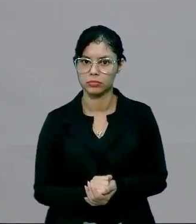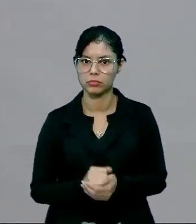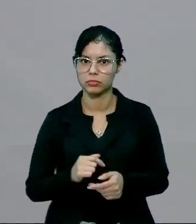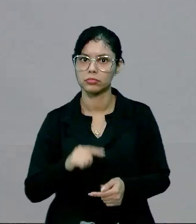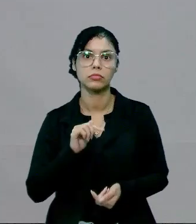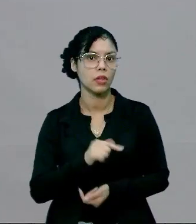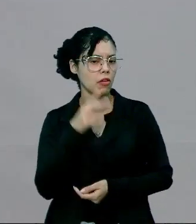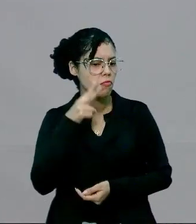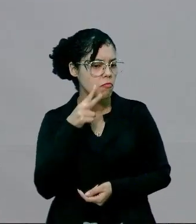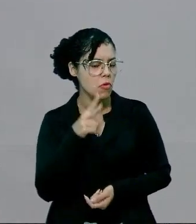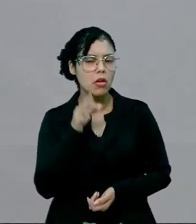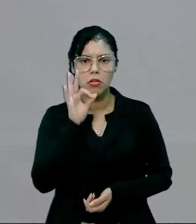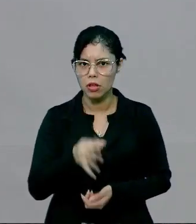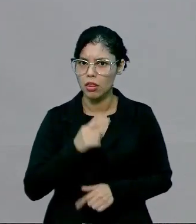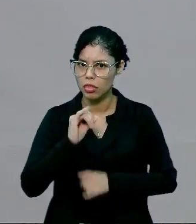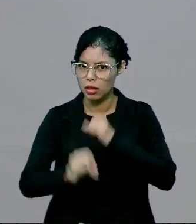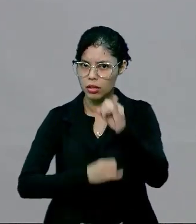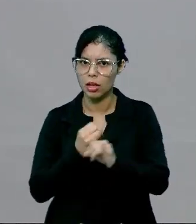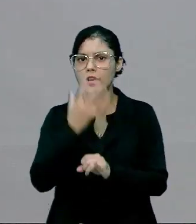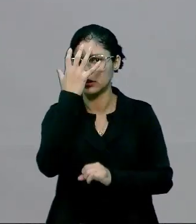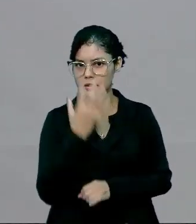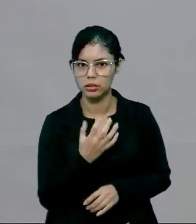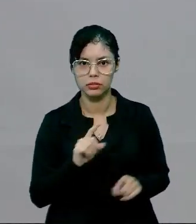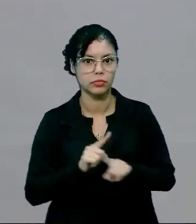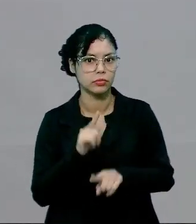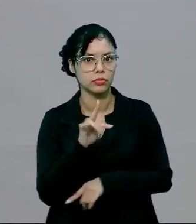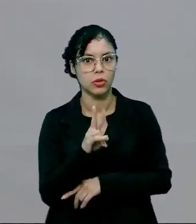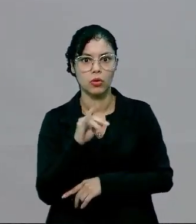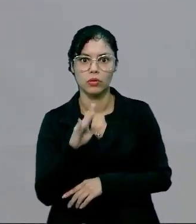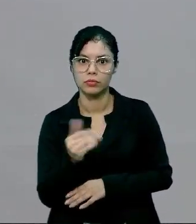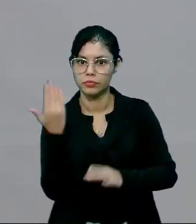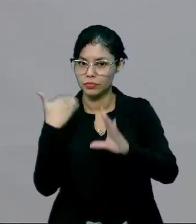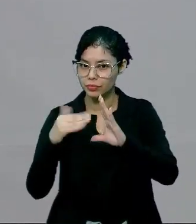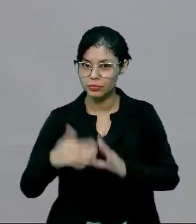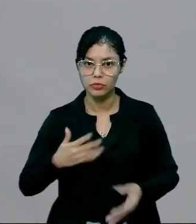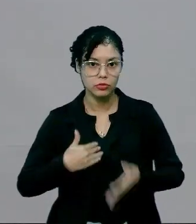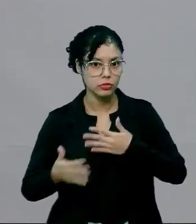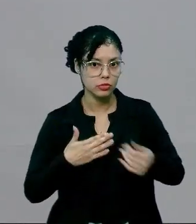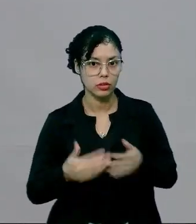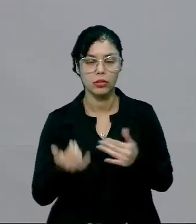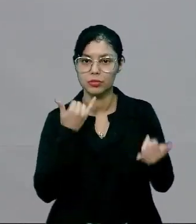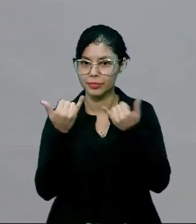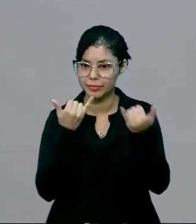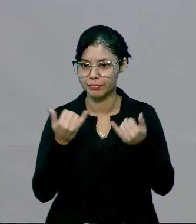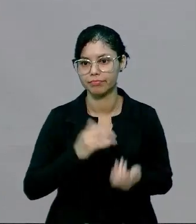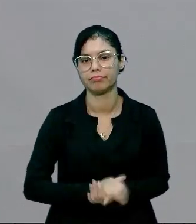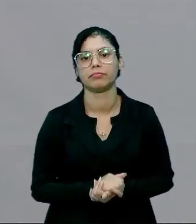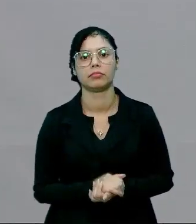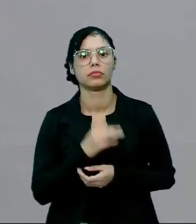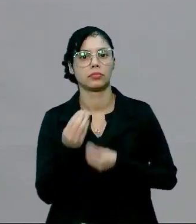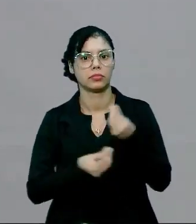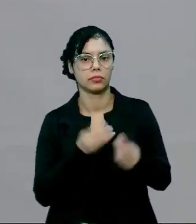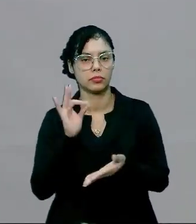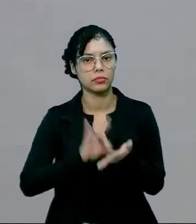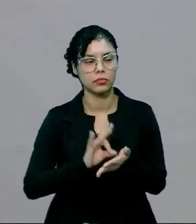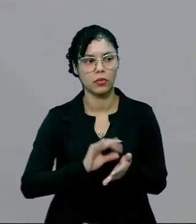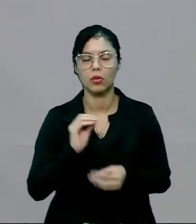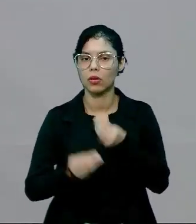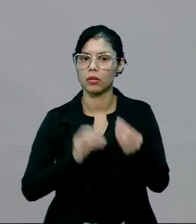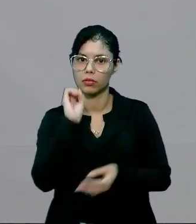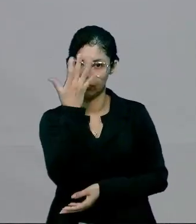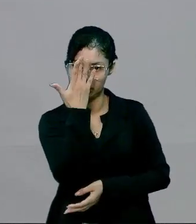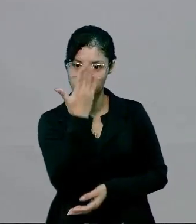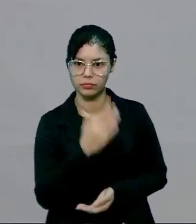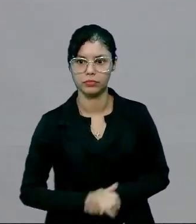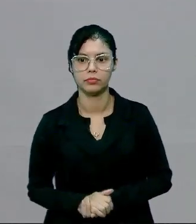e acham que é uma informação séria. Gente, no Google você divulga qualquer tipo de informação, tanto verdadeiras